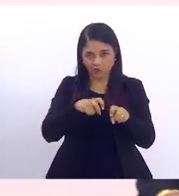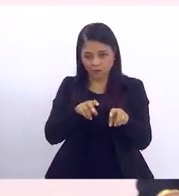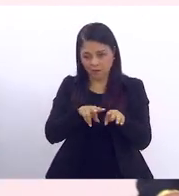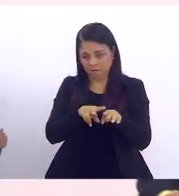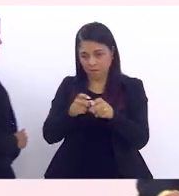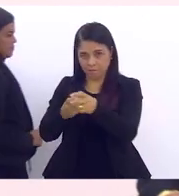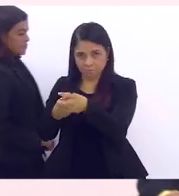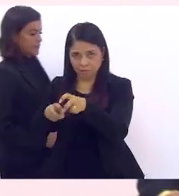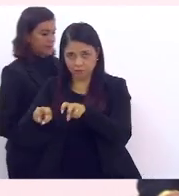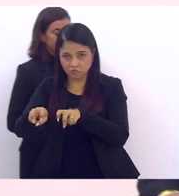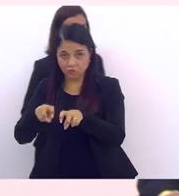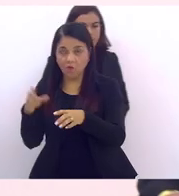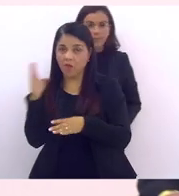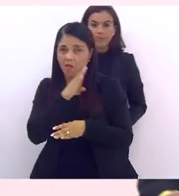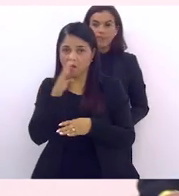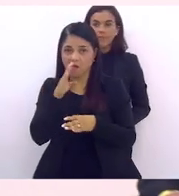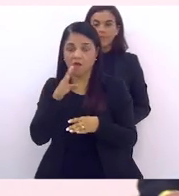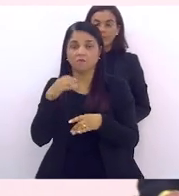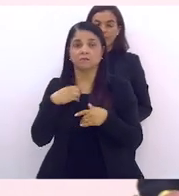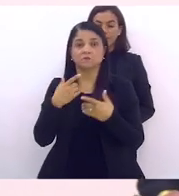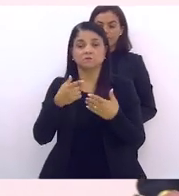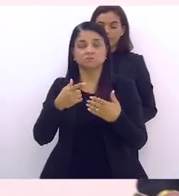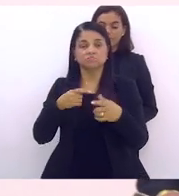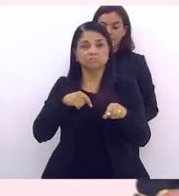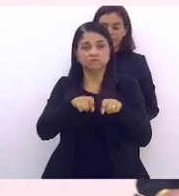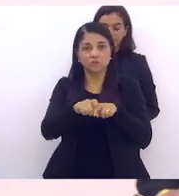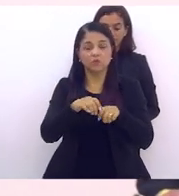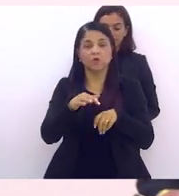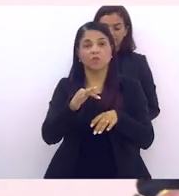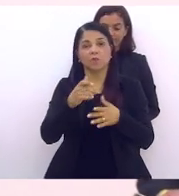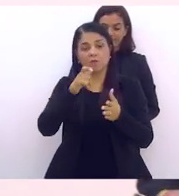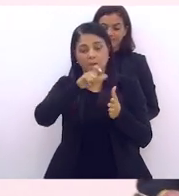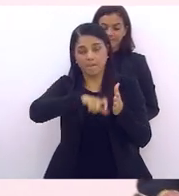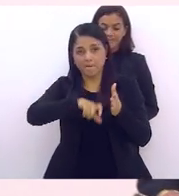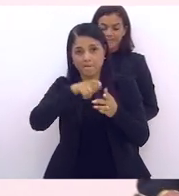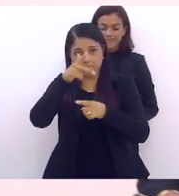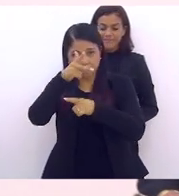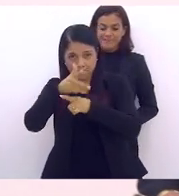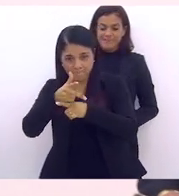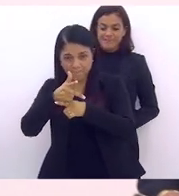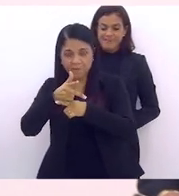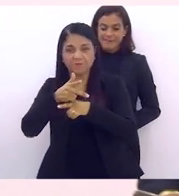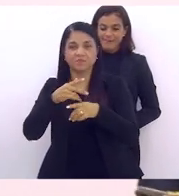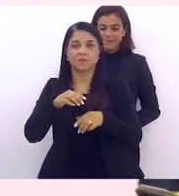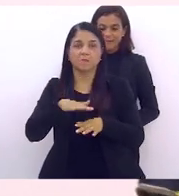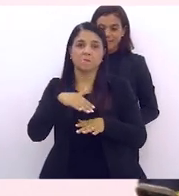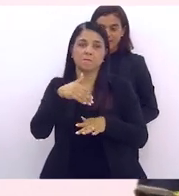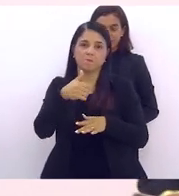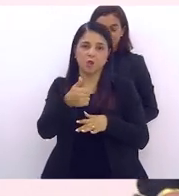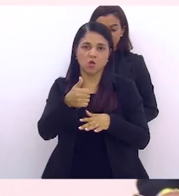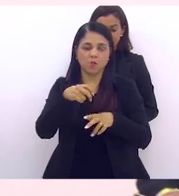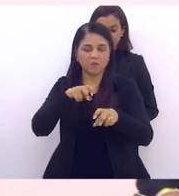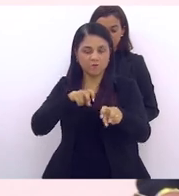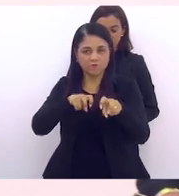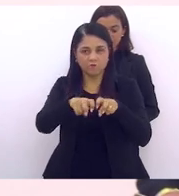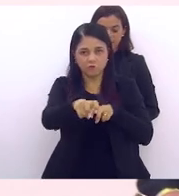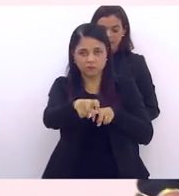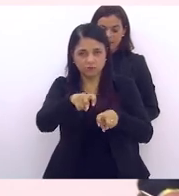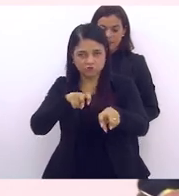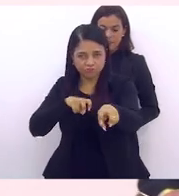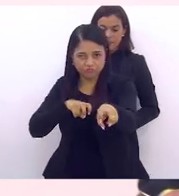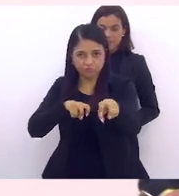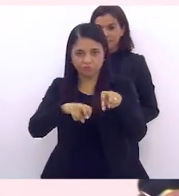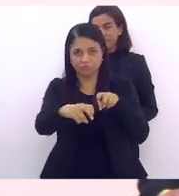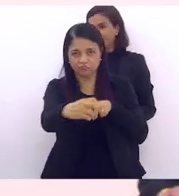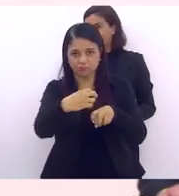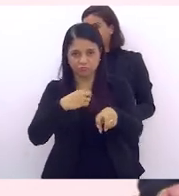e uma alta velocidade uma Rodovia mais expressa você coloca o free Flow para dar uma preferência diferente para fluxo de longa distância né e